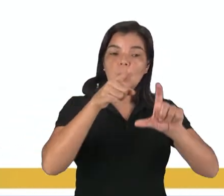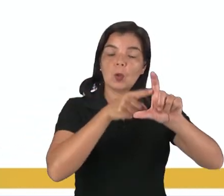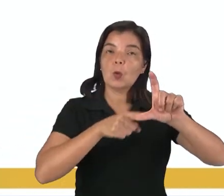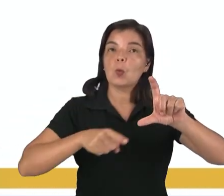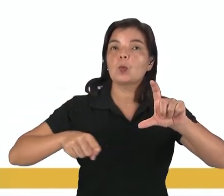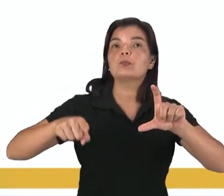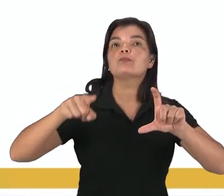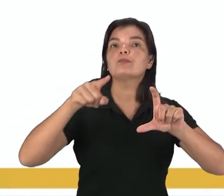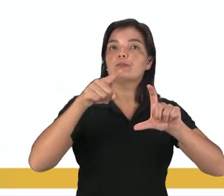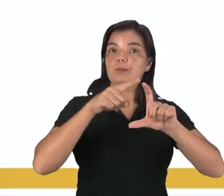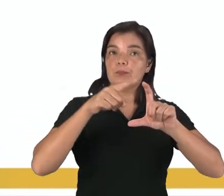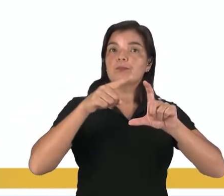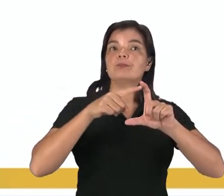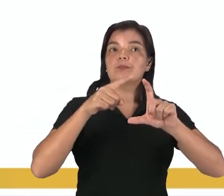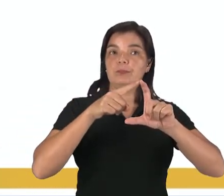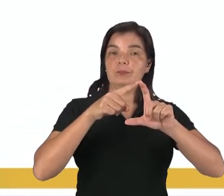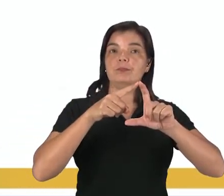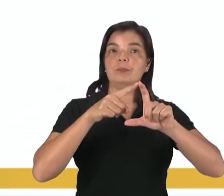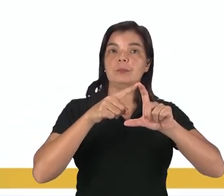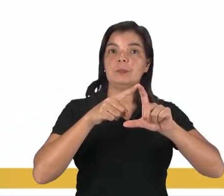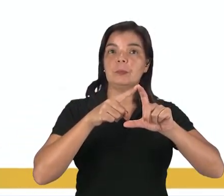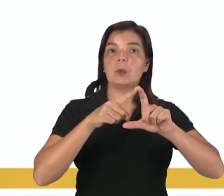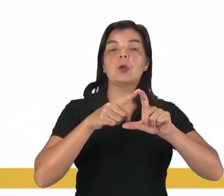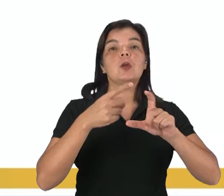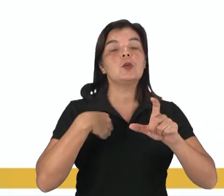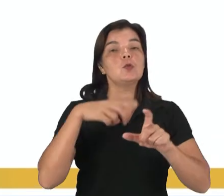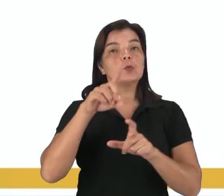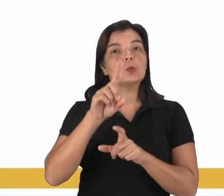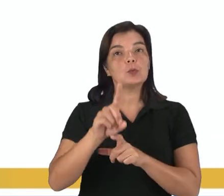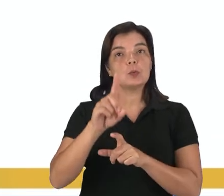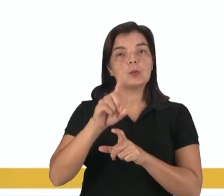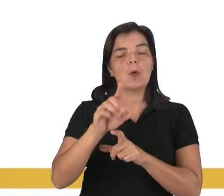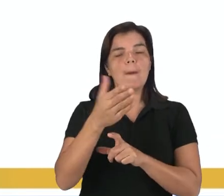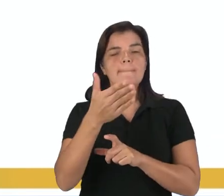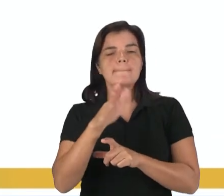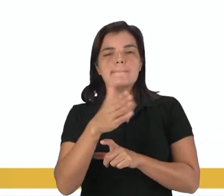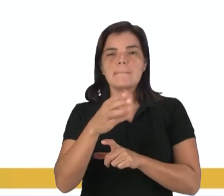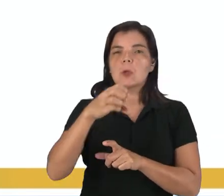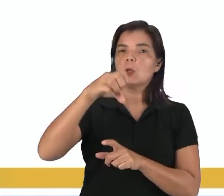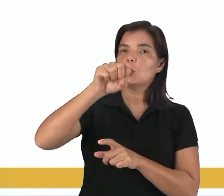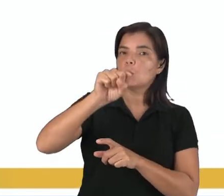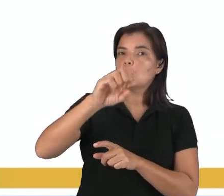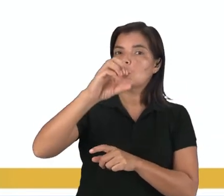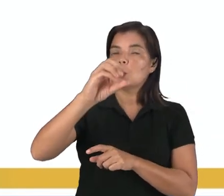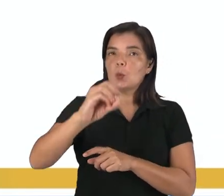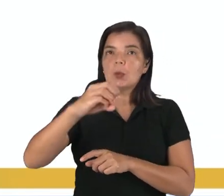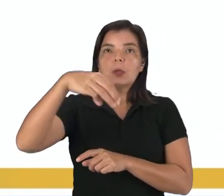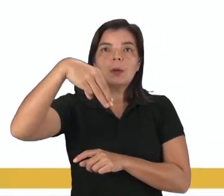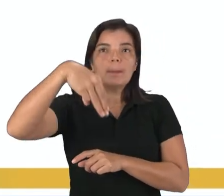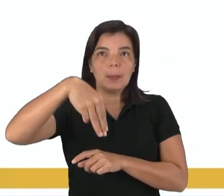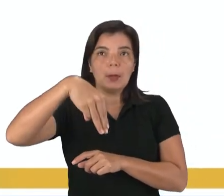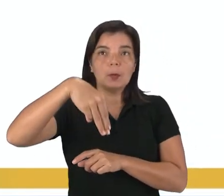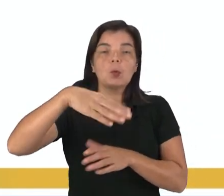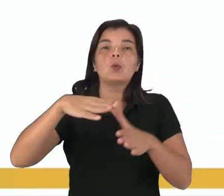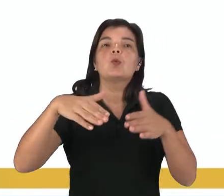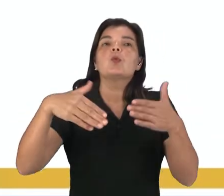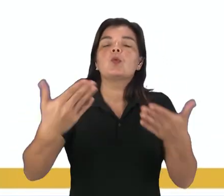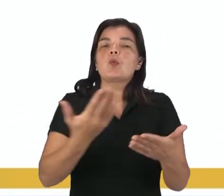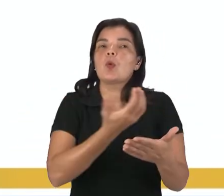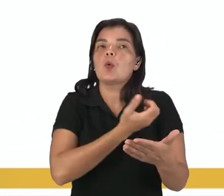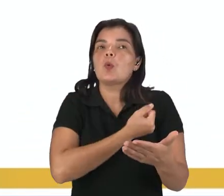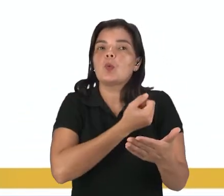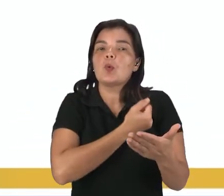nesse exercício aparece aí com a forma circular né E tem seu diâmetro medindo 80